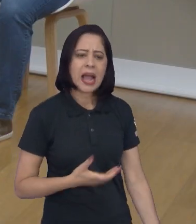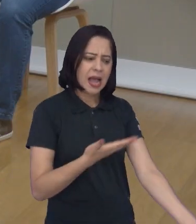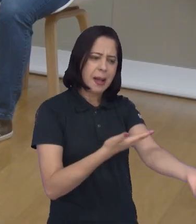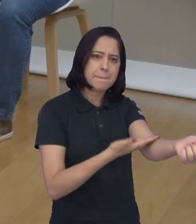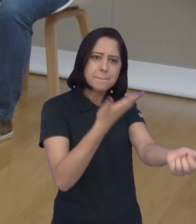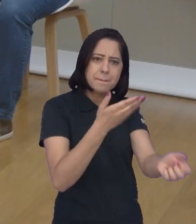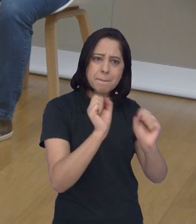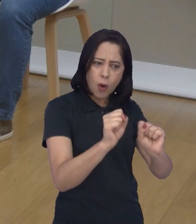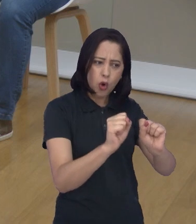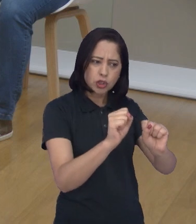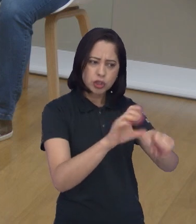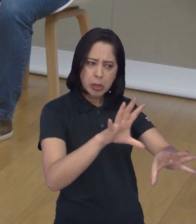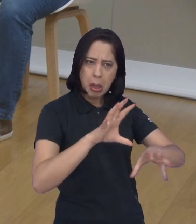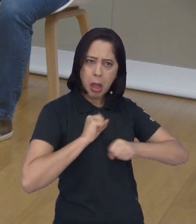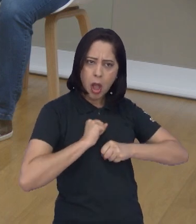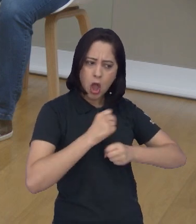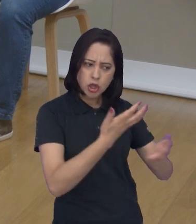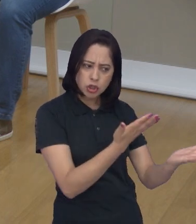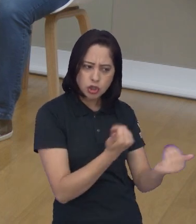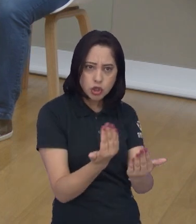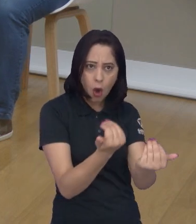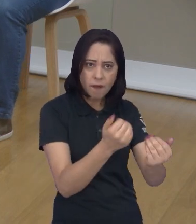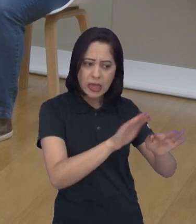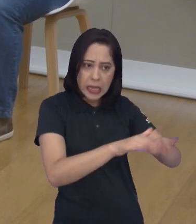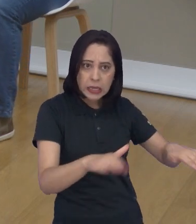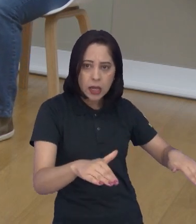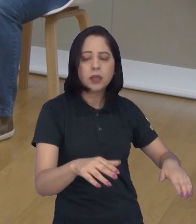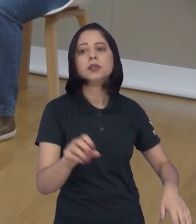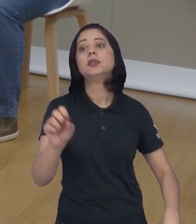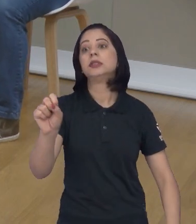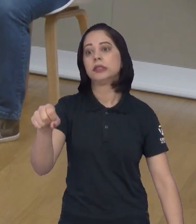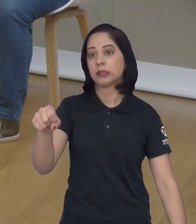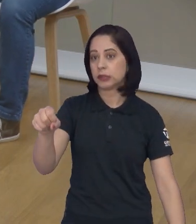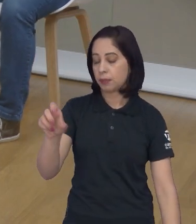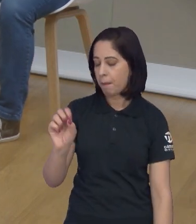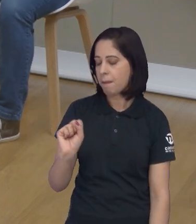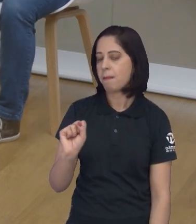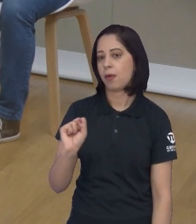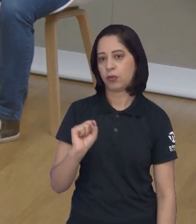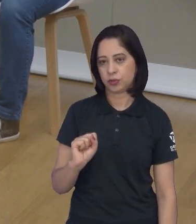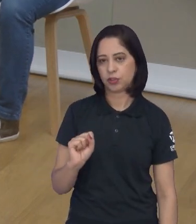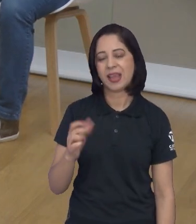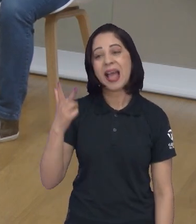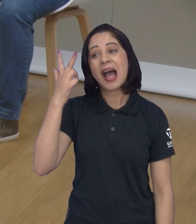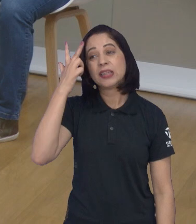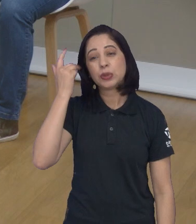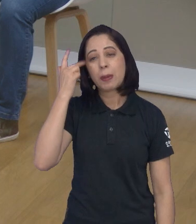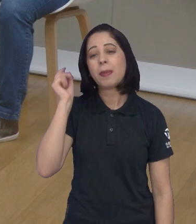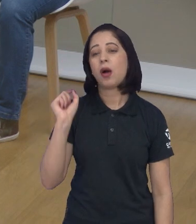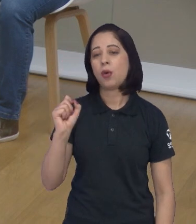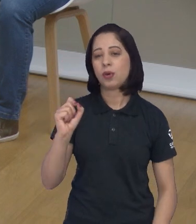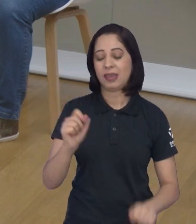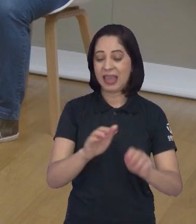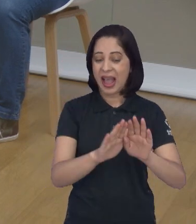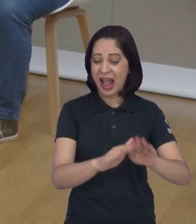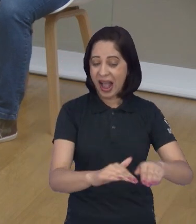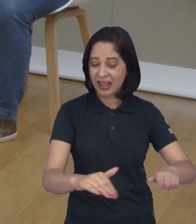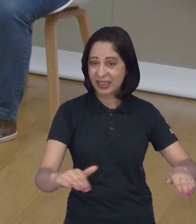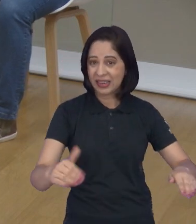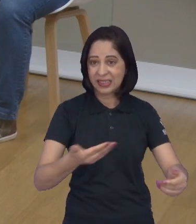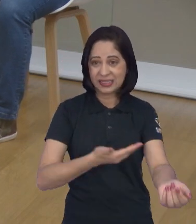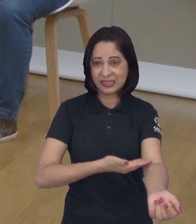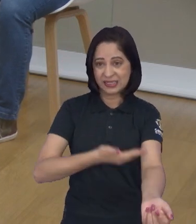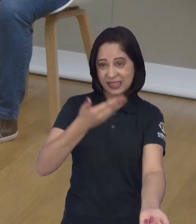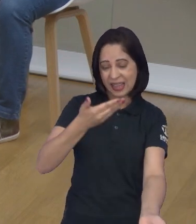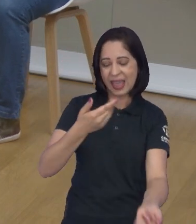jovens e até mesmo crianças Sim pode atingir normalmente a hipertensão em criança ela está relacionada a uma outra